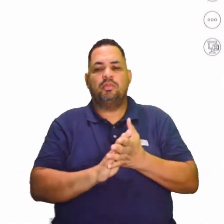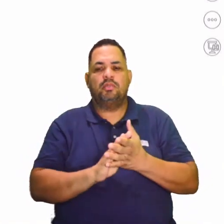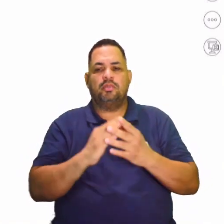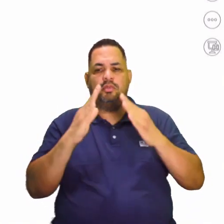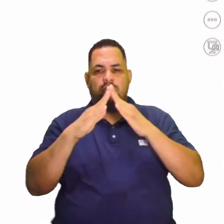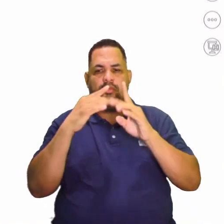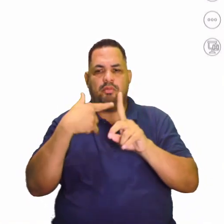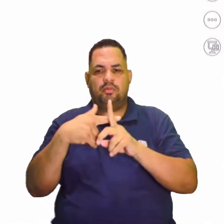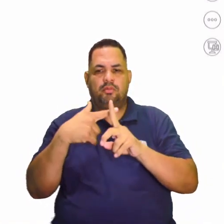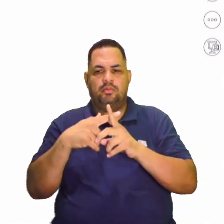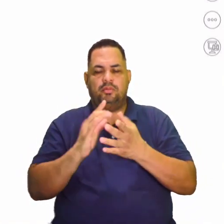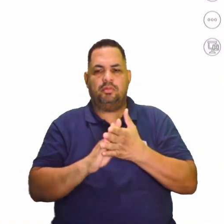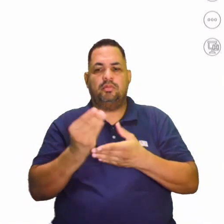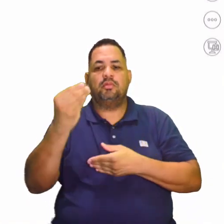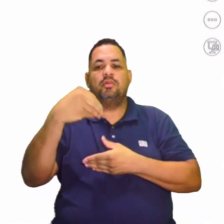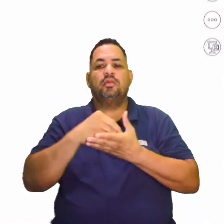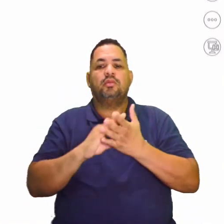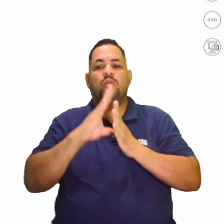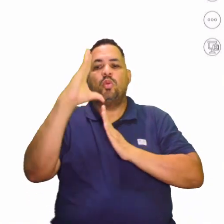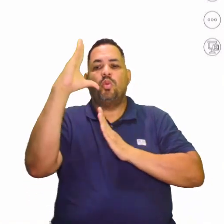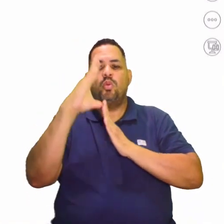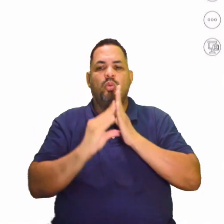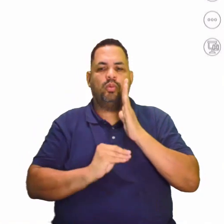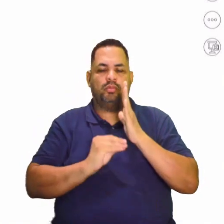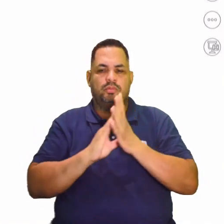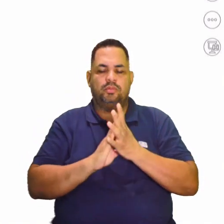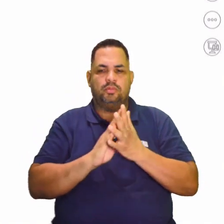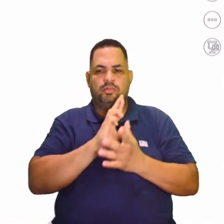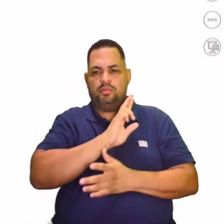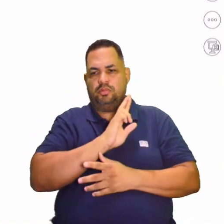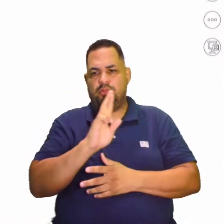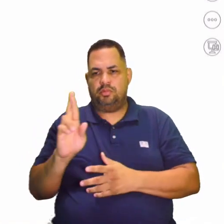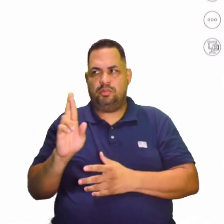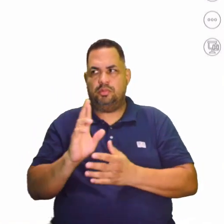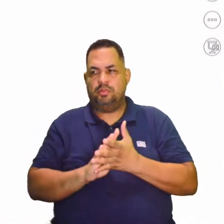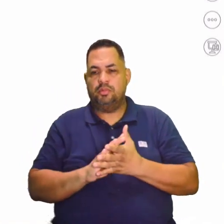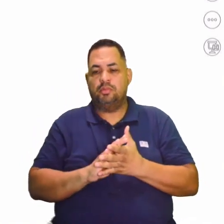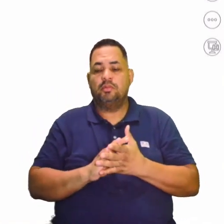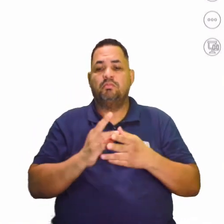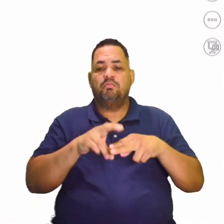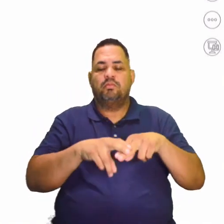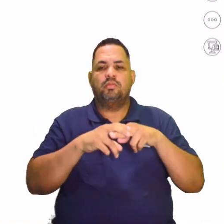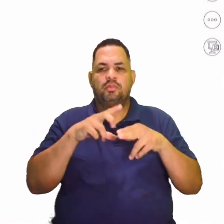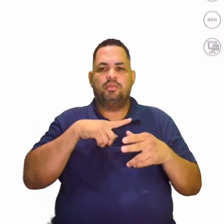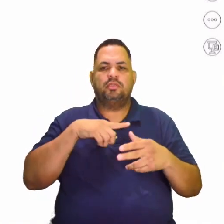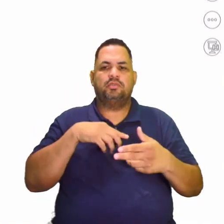no conteúdo religioso. Por isso que houve muitas construções de